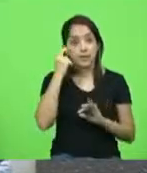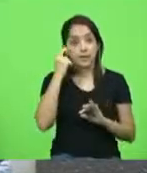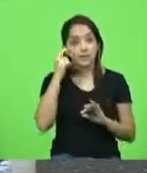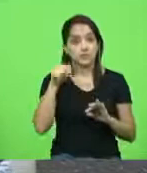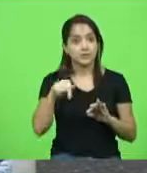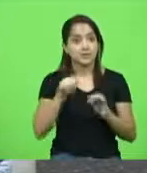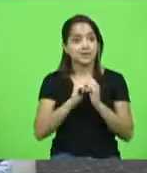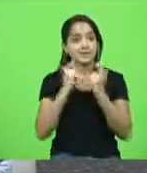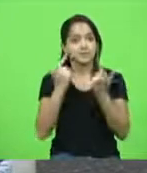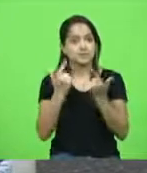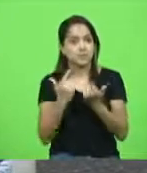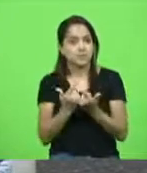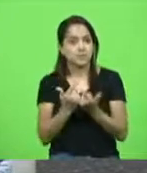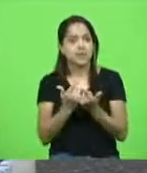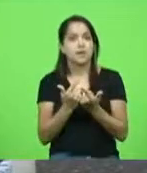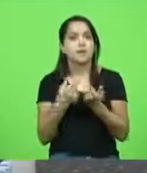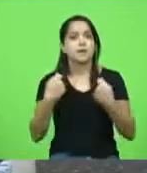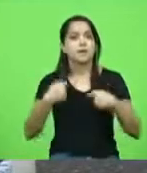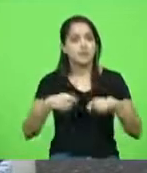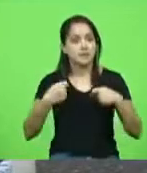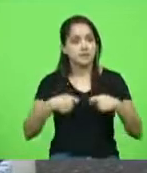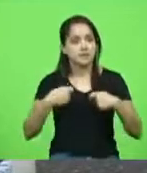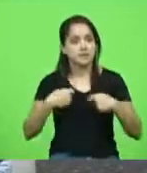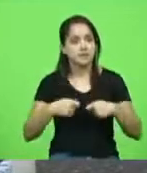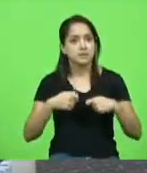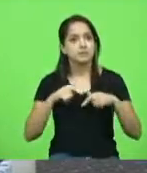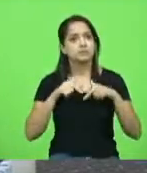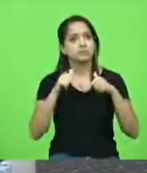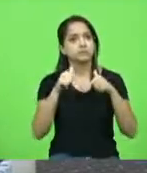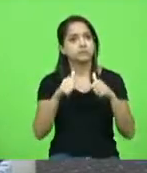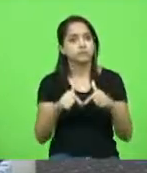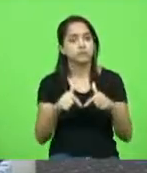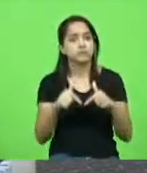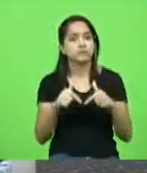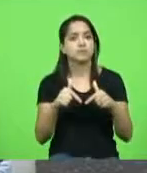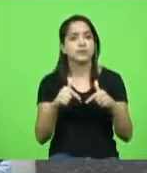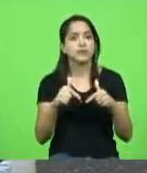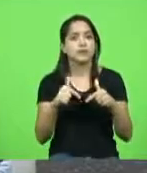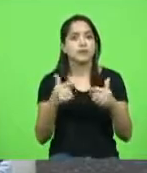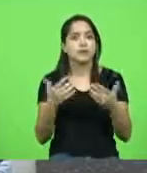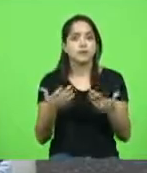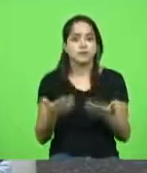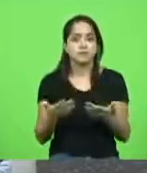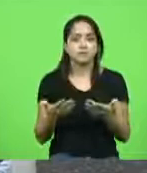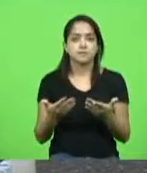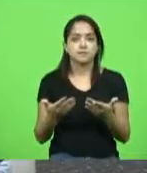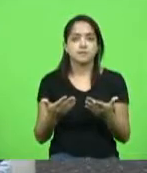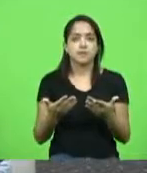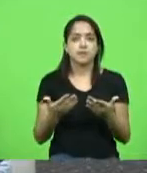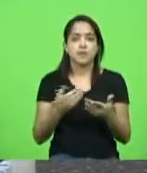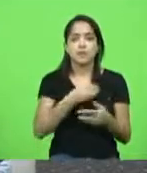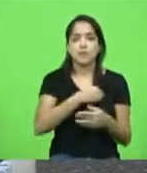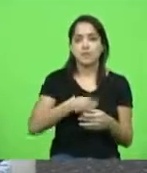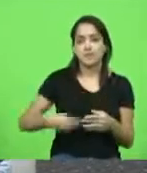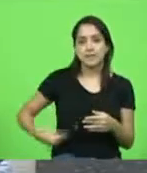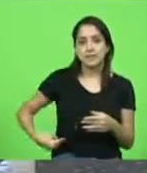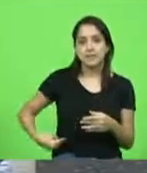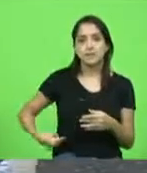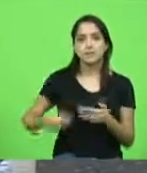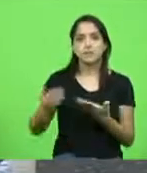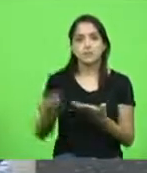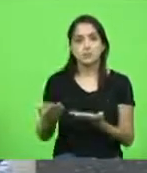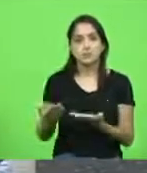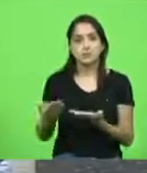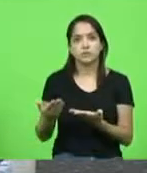Deva se mobilizar é para que o ministro que tem sido